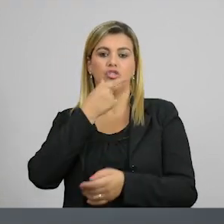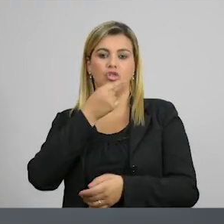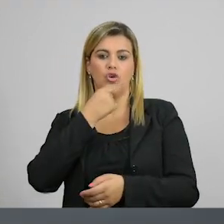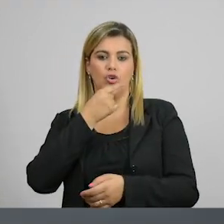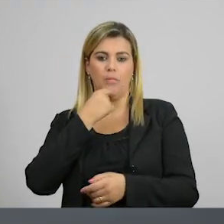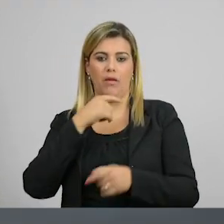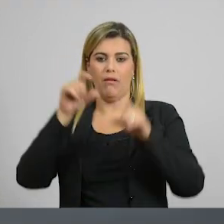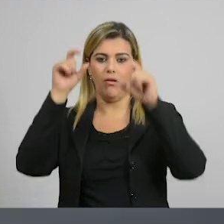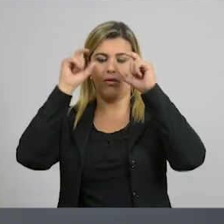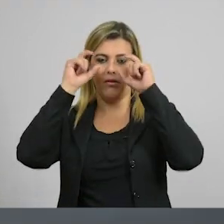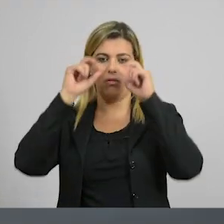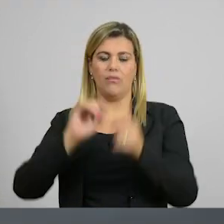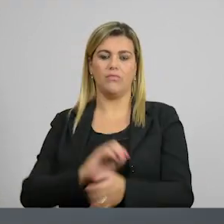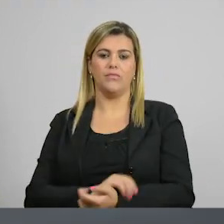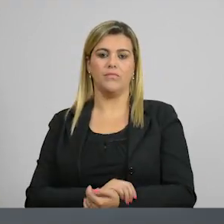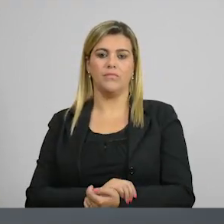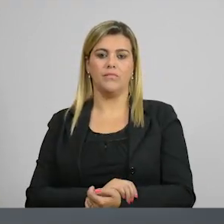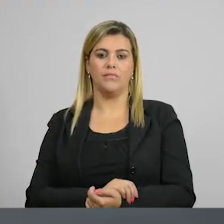botei óculos,